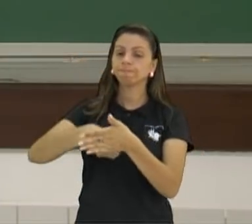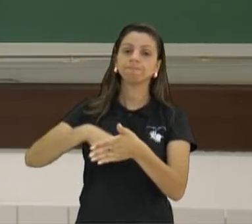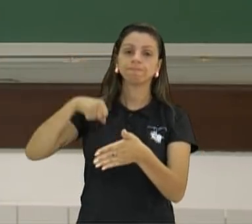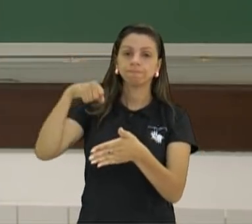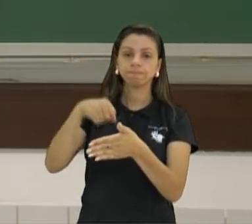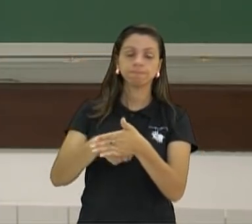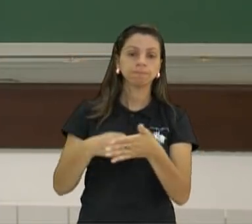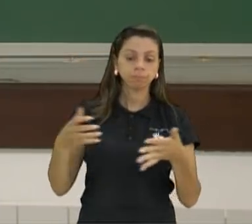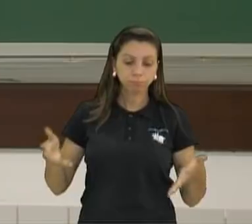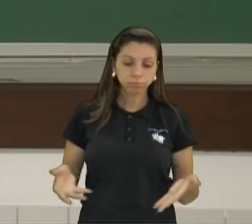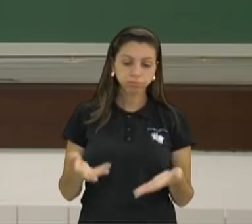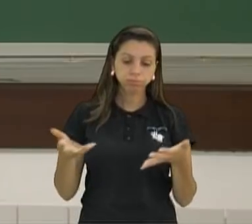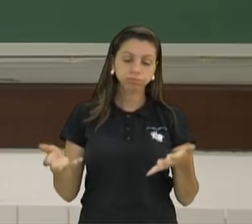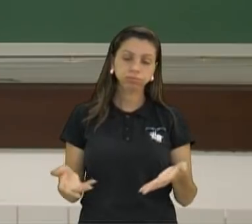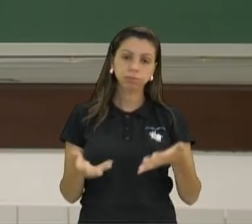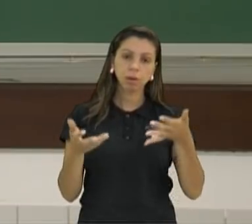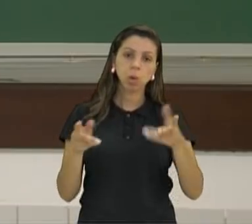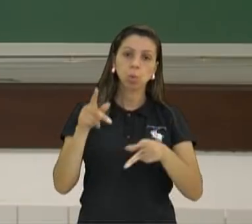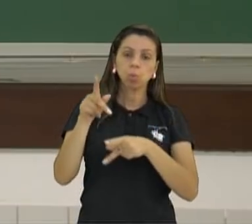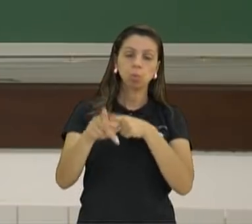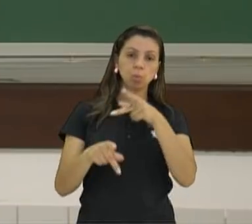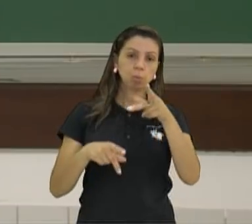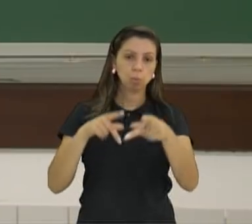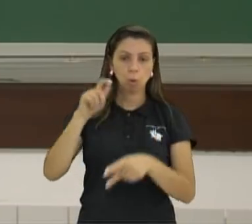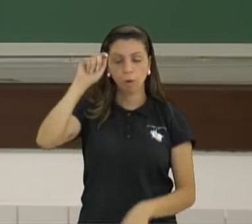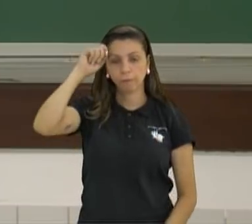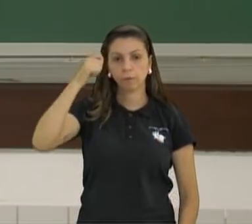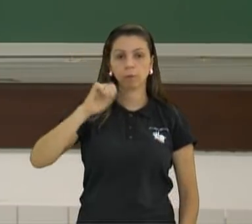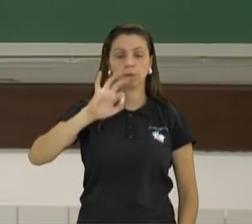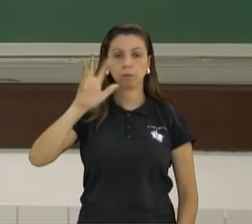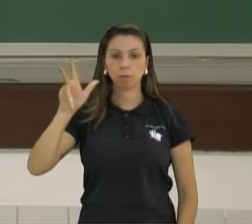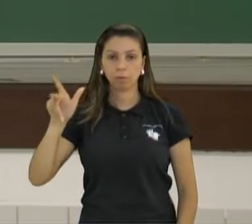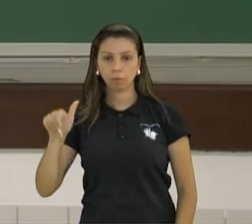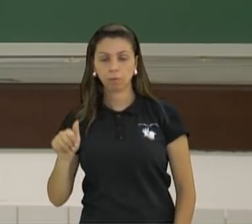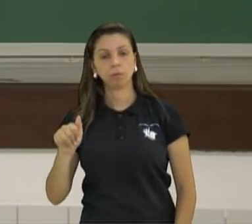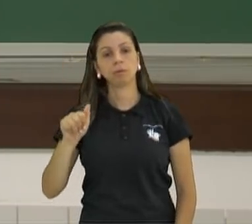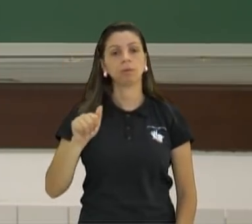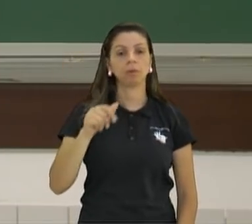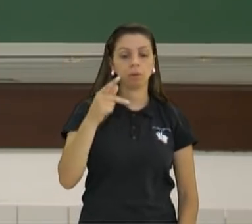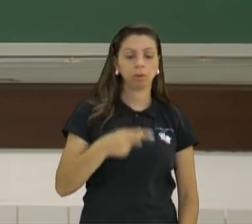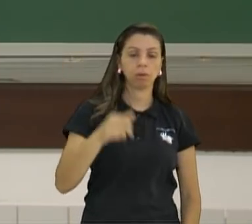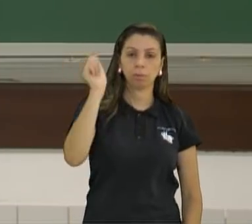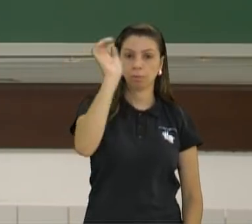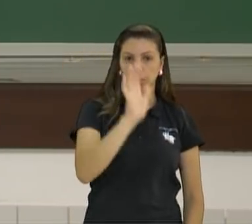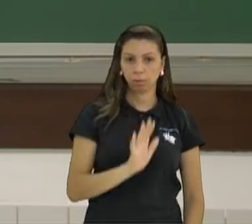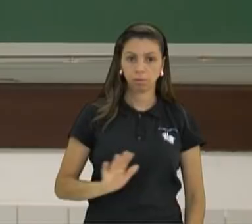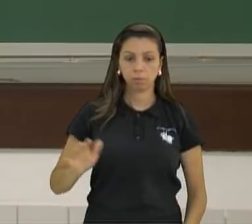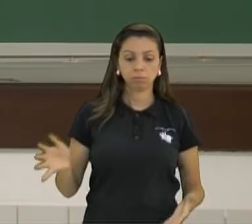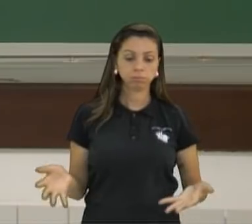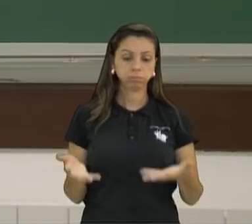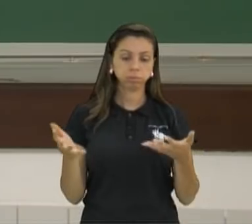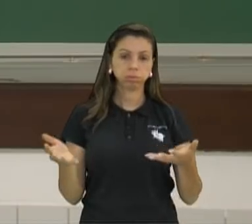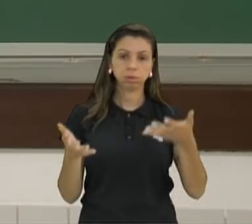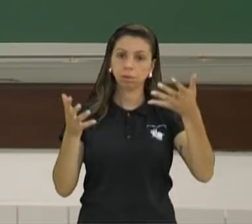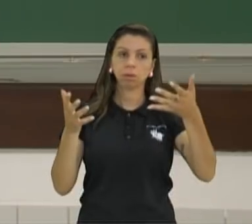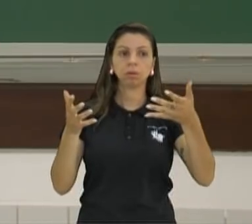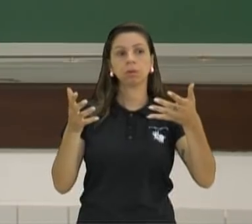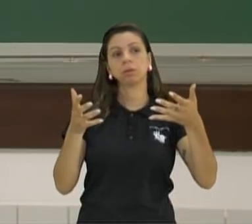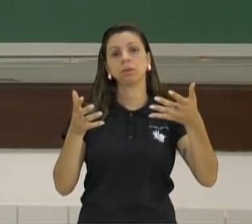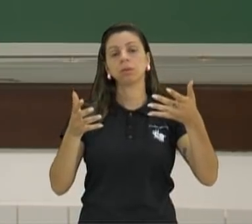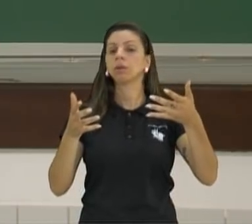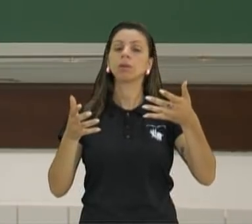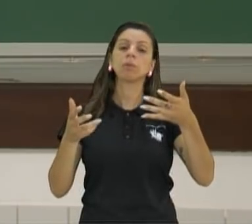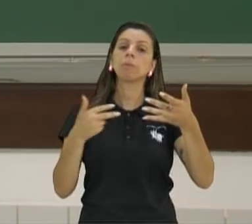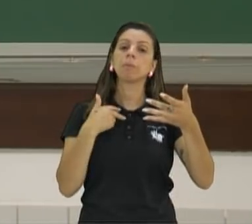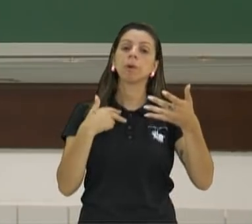de contribuição da população negra, afro-brasileira, africana para o Brasil. E não aceitarmos,